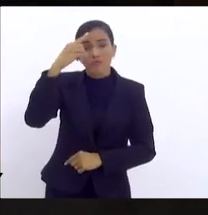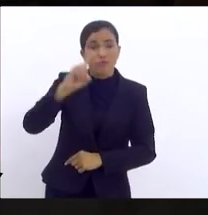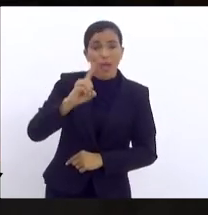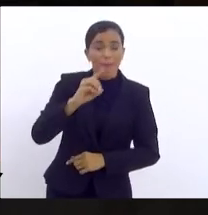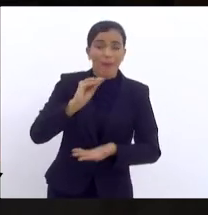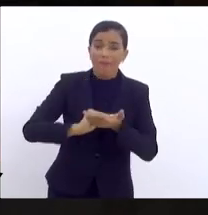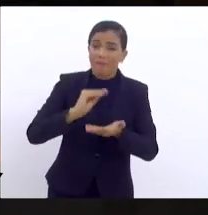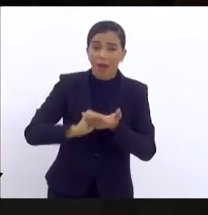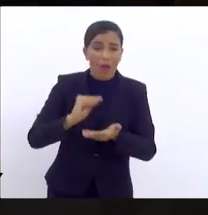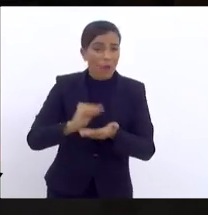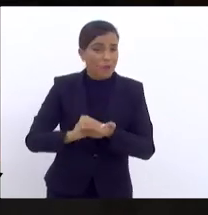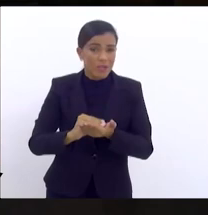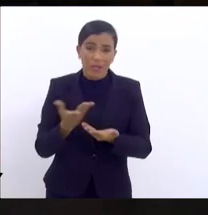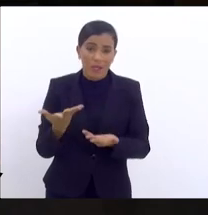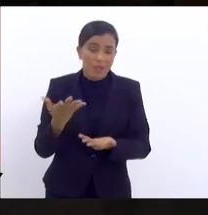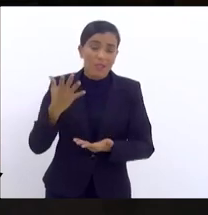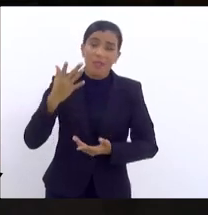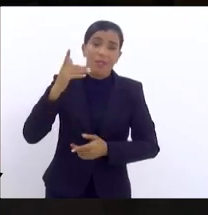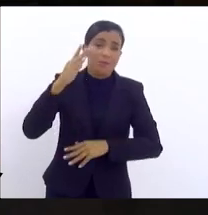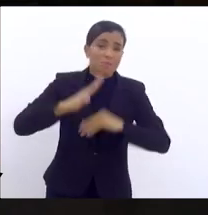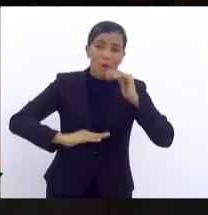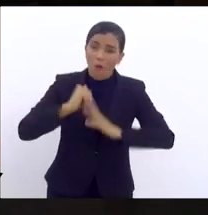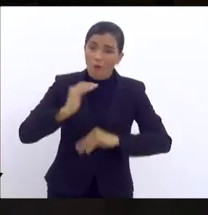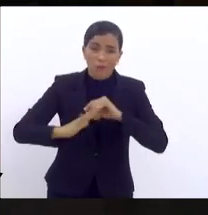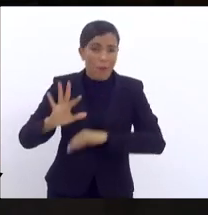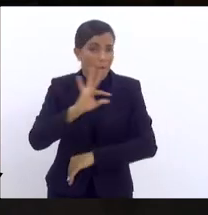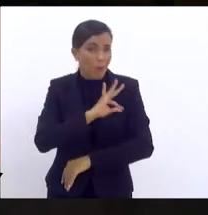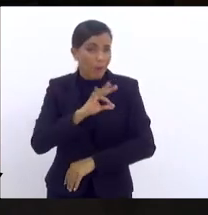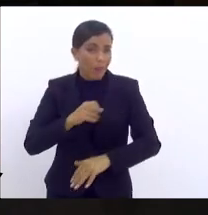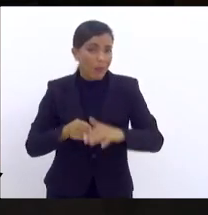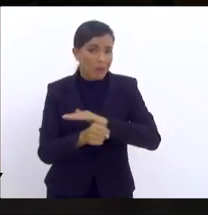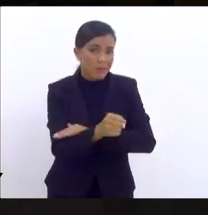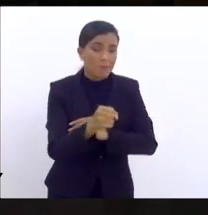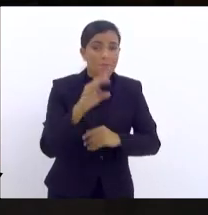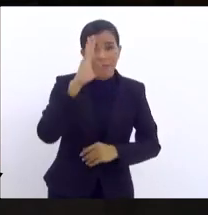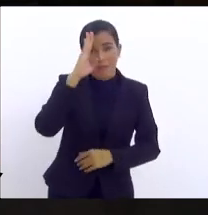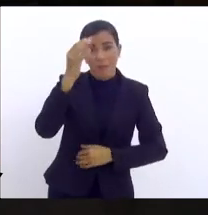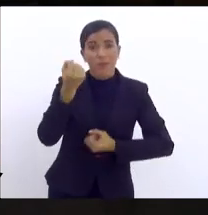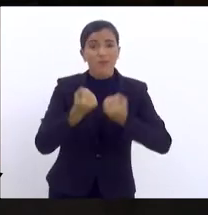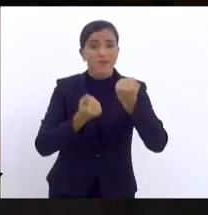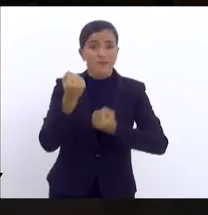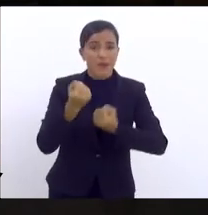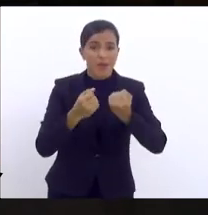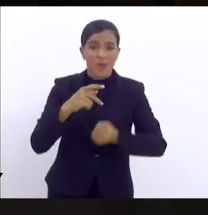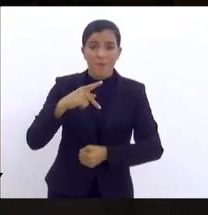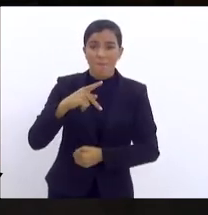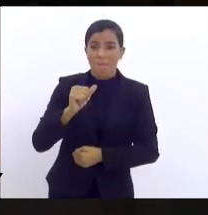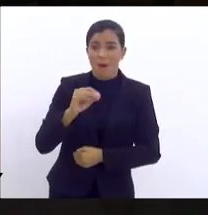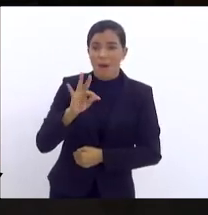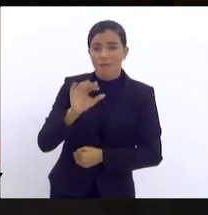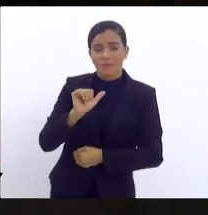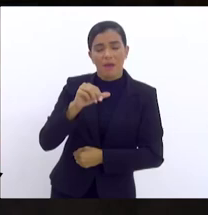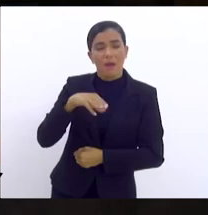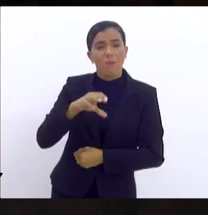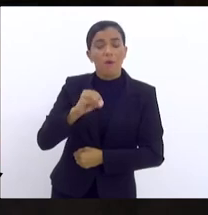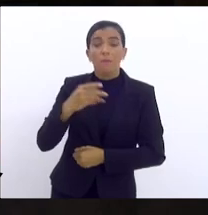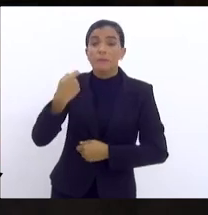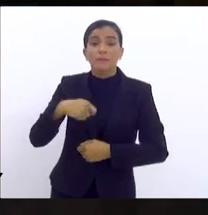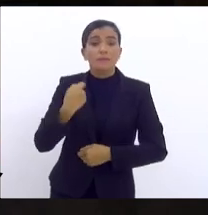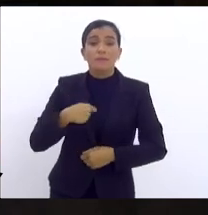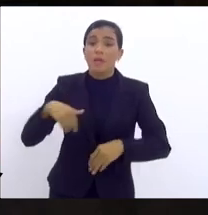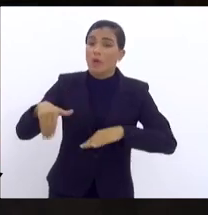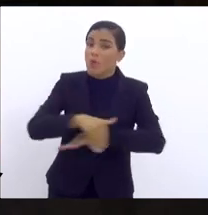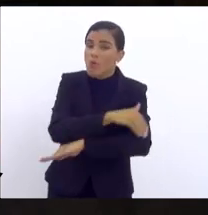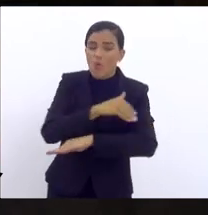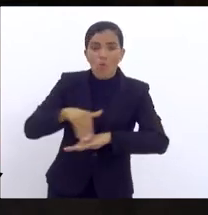muitas vezes de policiamento é um a quantidade de viatura presa na delegacia Principalmente um patrão que faz a ocorrência toda hora que é uma viatura que tem que estar na rua e